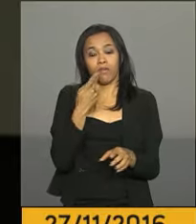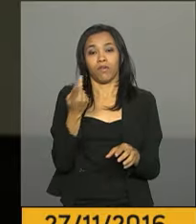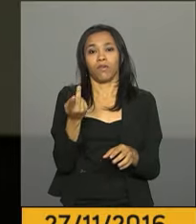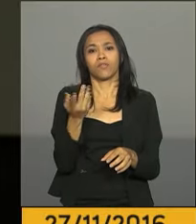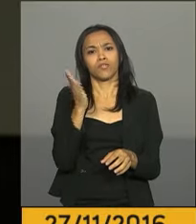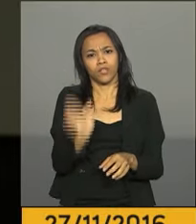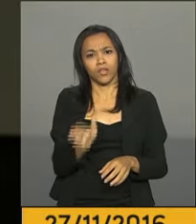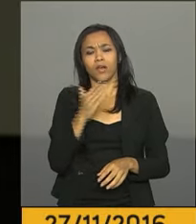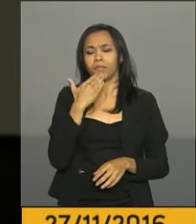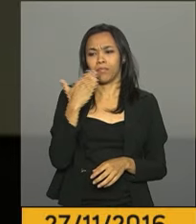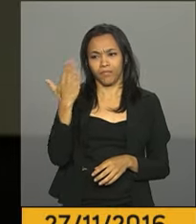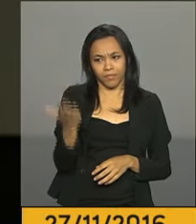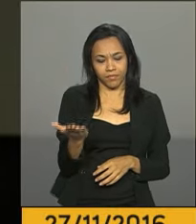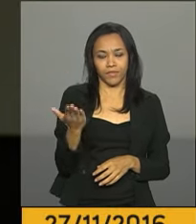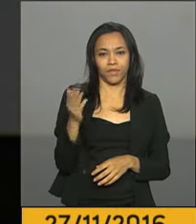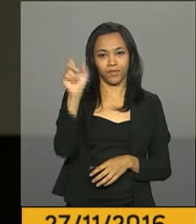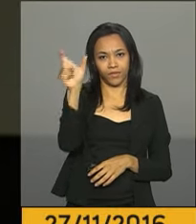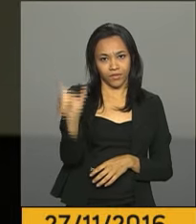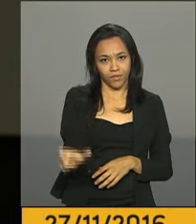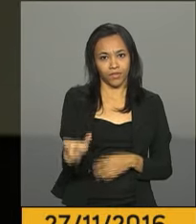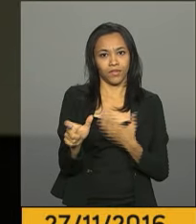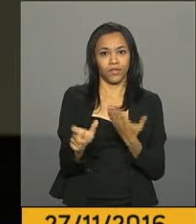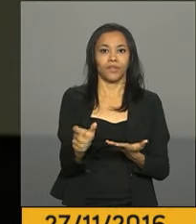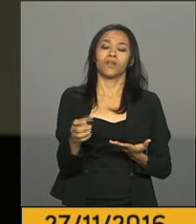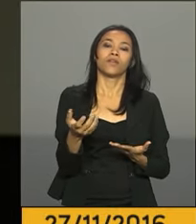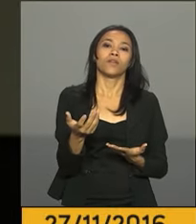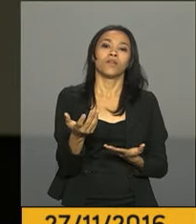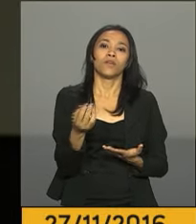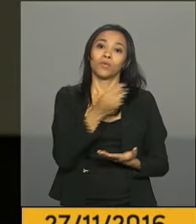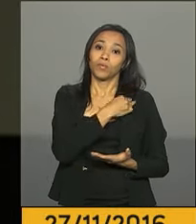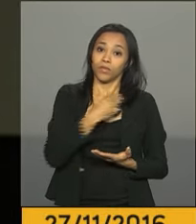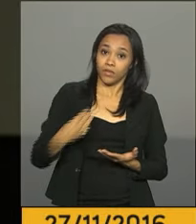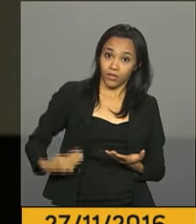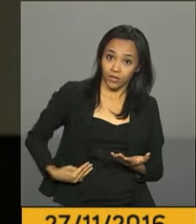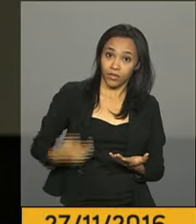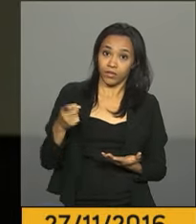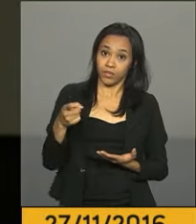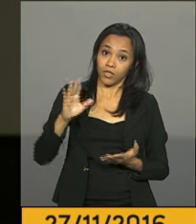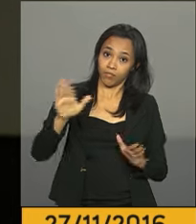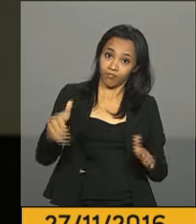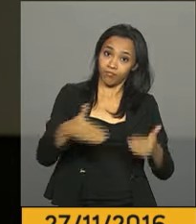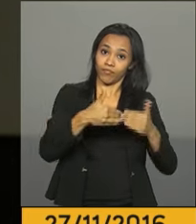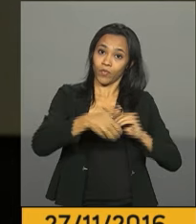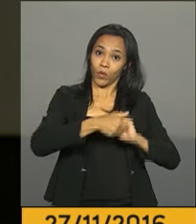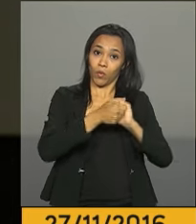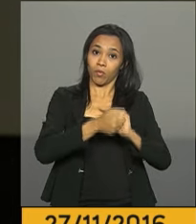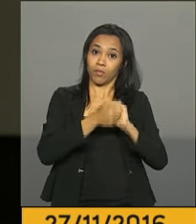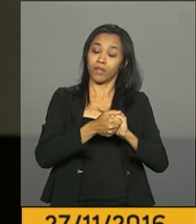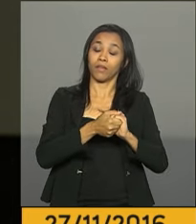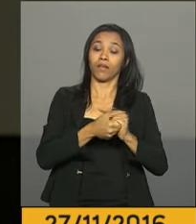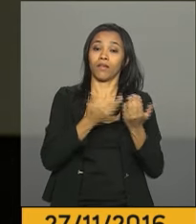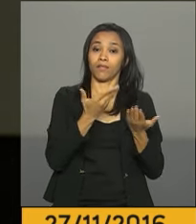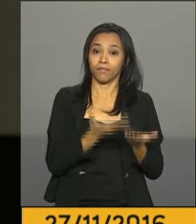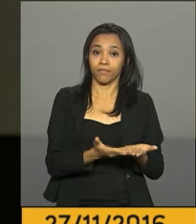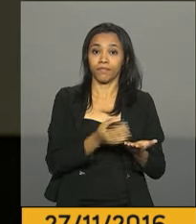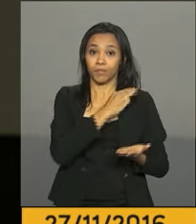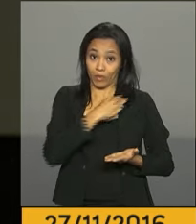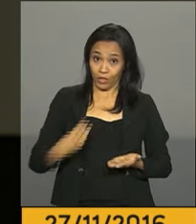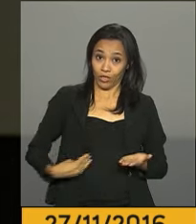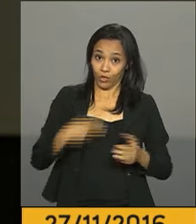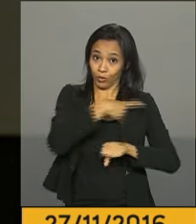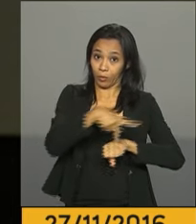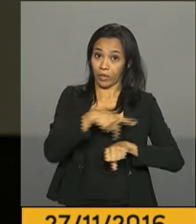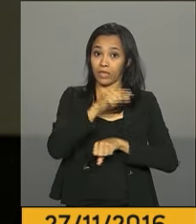já pedi à sua excelência, o ministro Gebran Bassil, que cumprimentasse o presidente do Líbano. E a ele pode